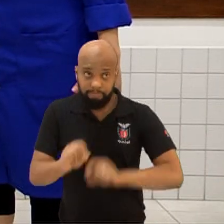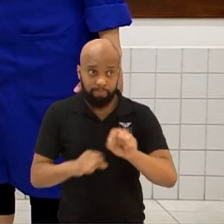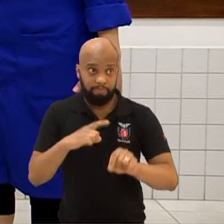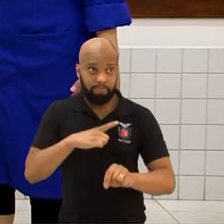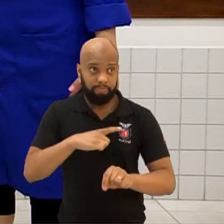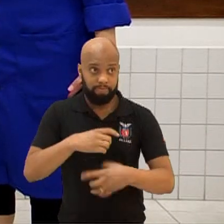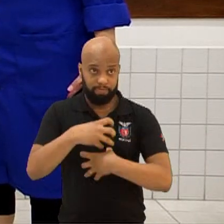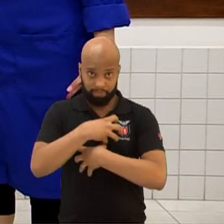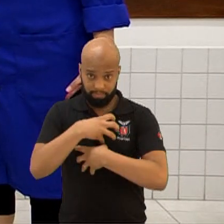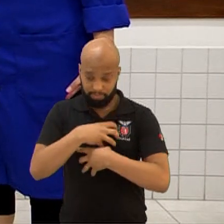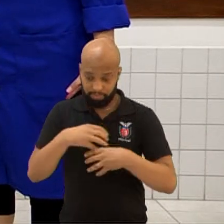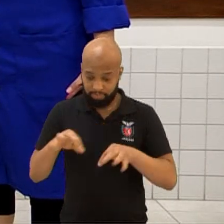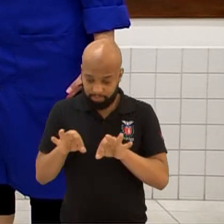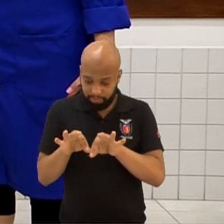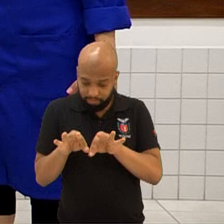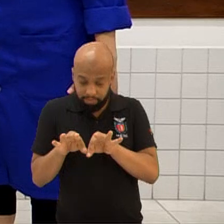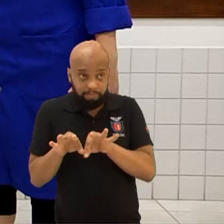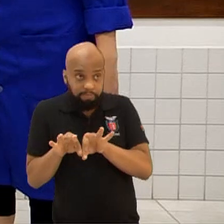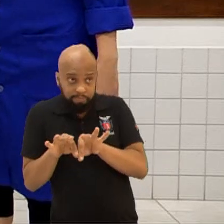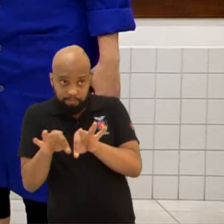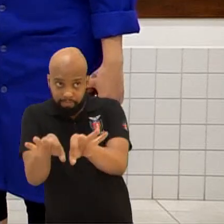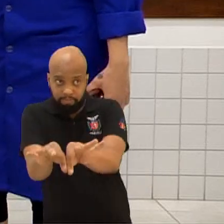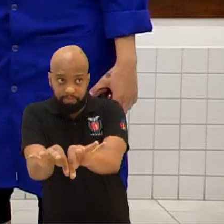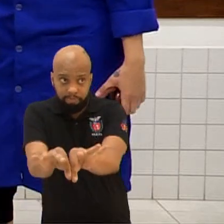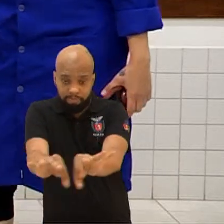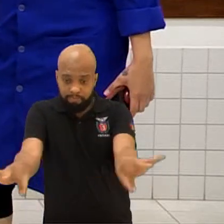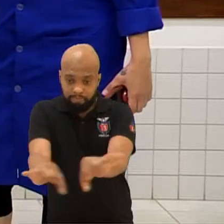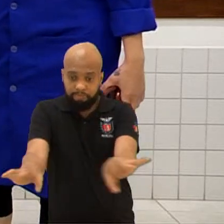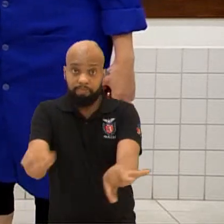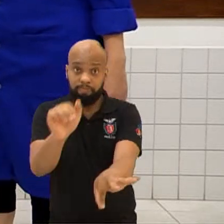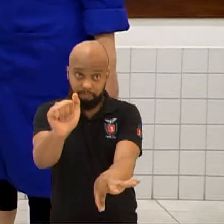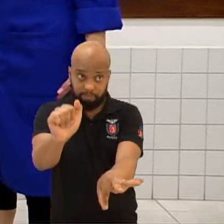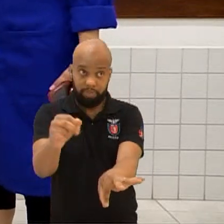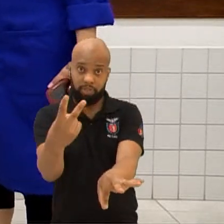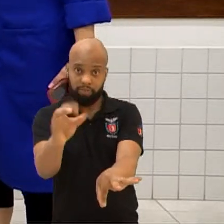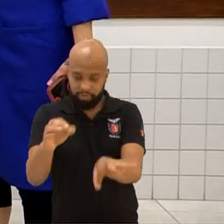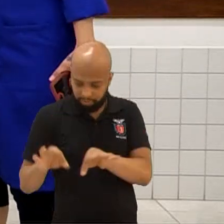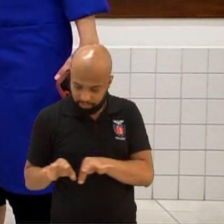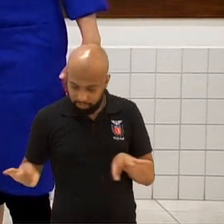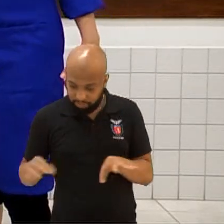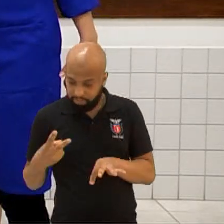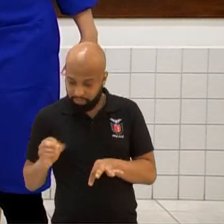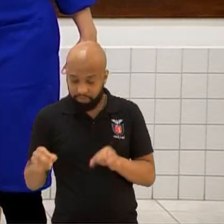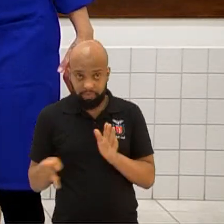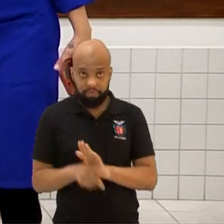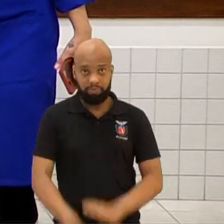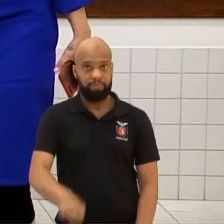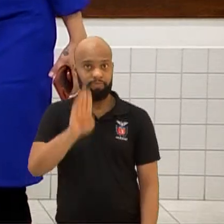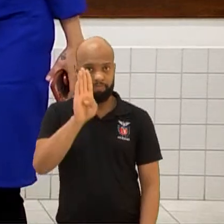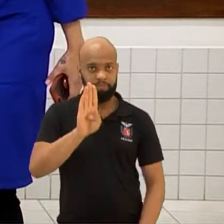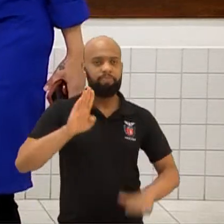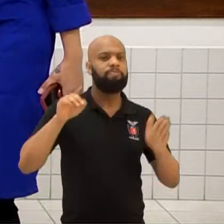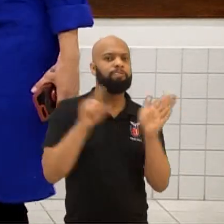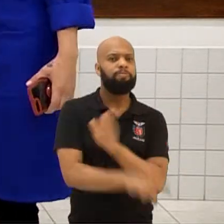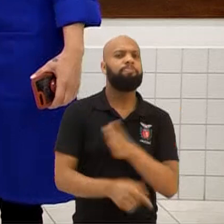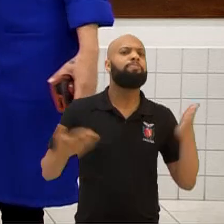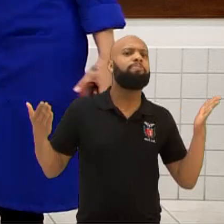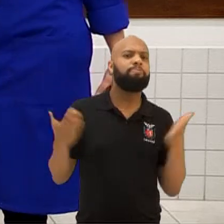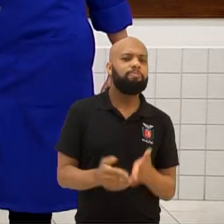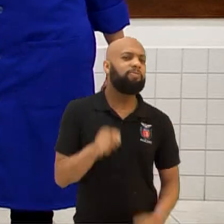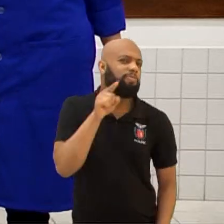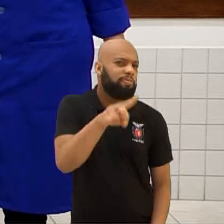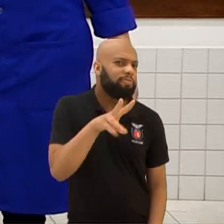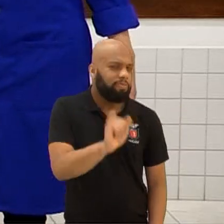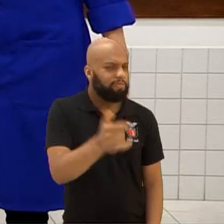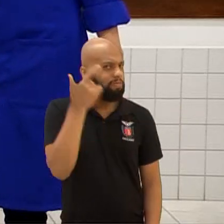20 metros de frente para a rua A e 28 metros de frente para a rua B, ok? Muito bem, e a nossa pergunta do chat para